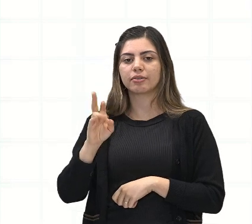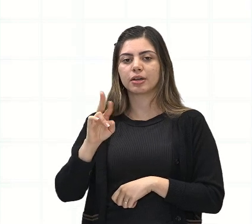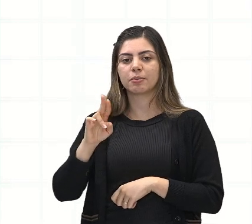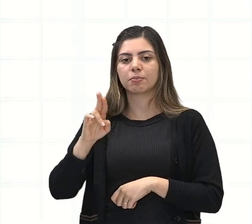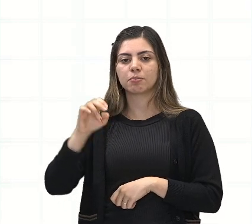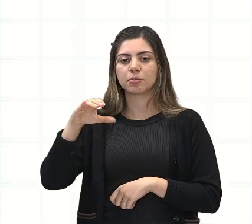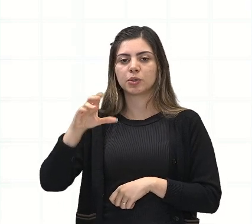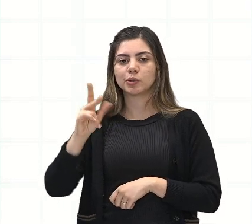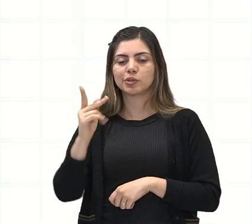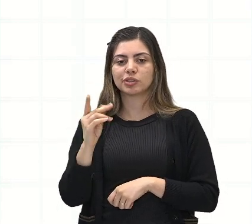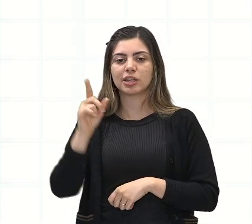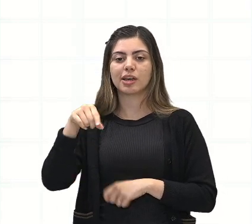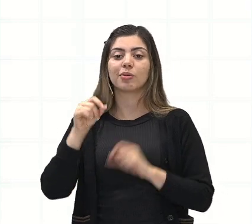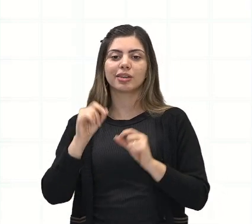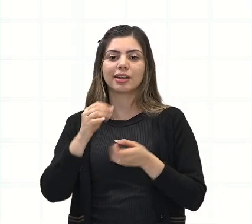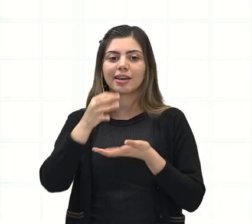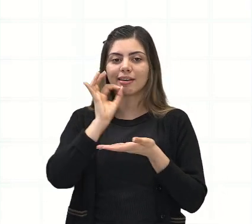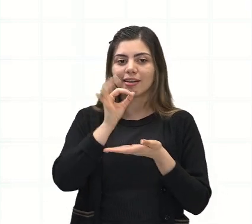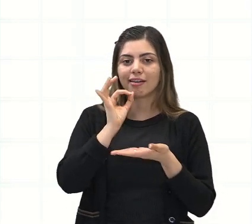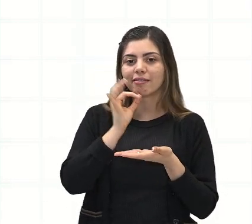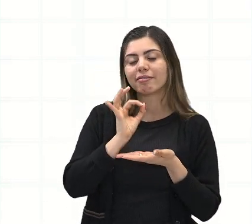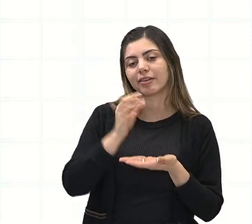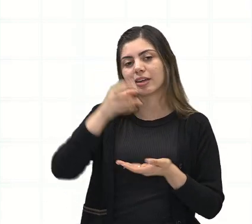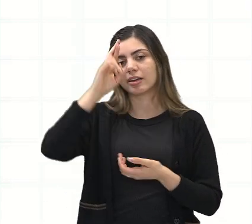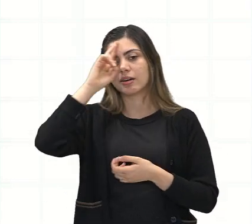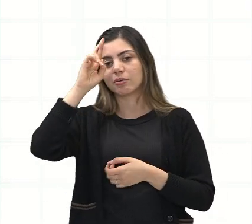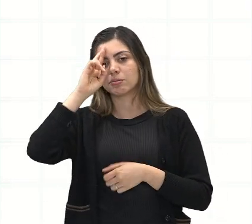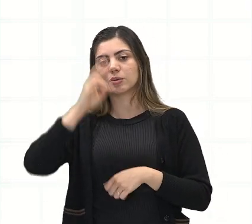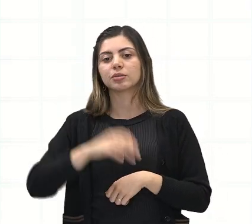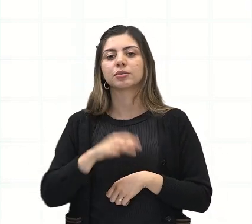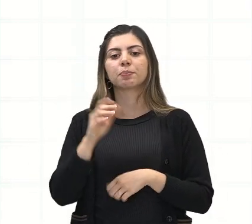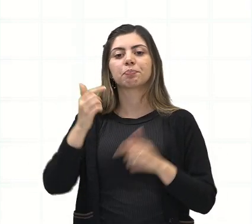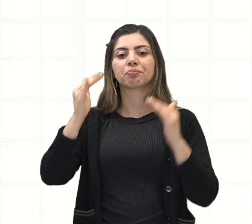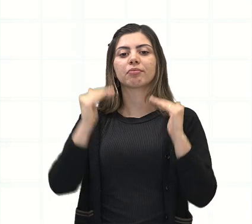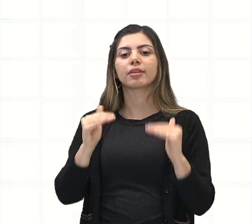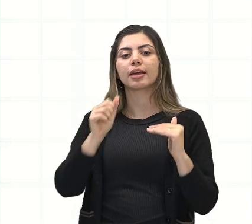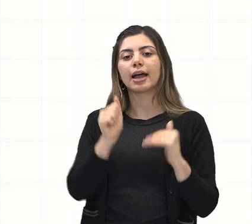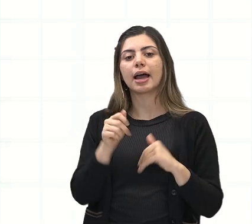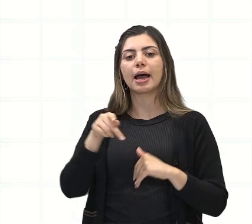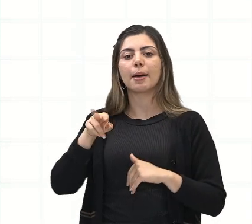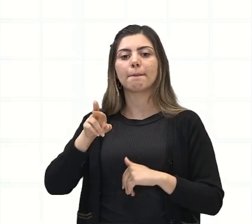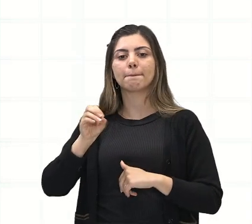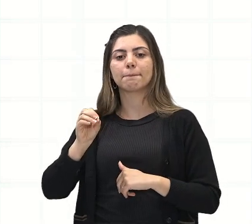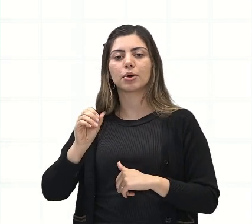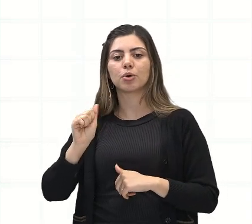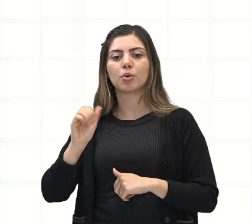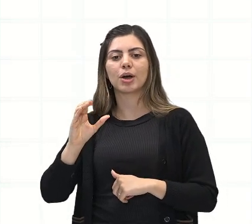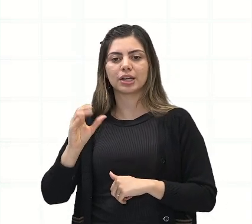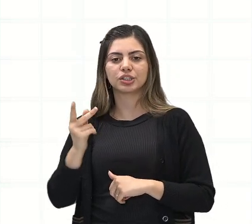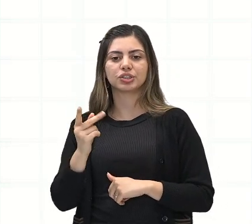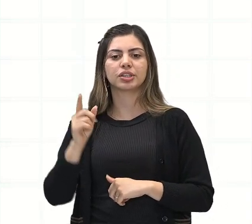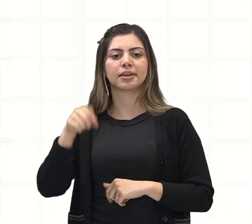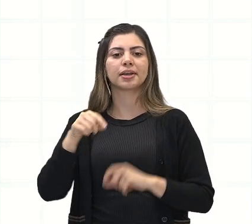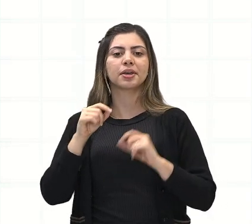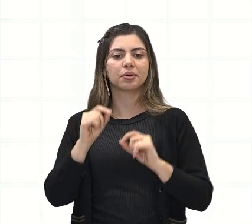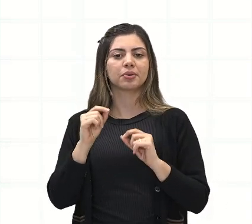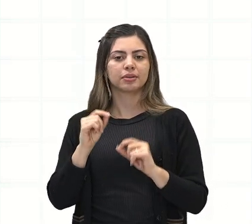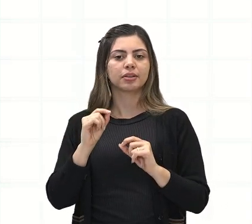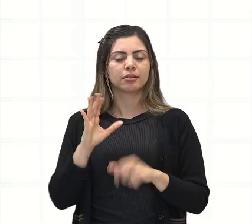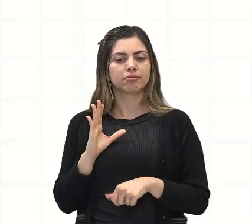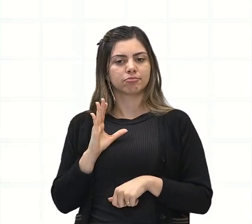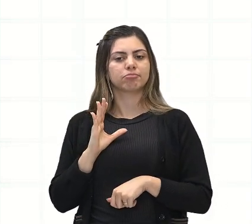café e o almoço. Saiba que eu tenho approach. E o approach é ter pegada, saber encarar uma situação. Então, ele diz, vem aprovar aqui